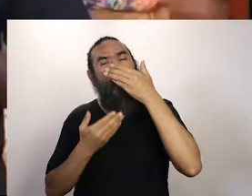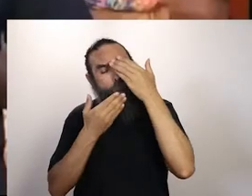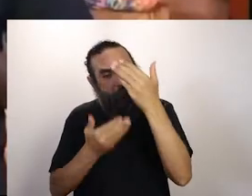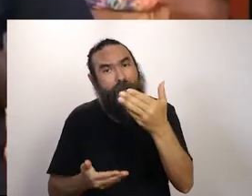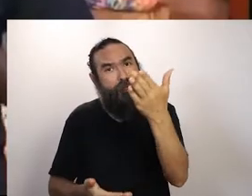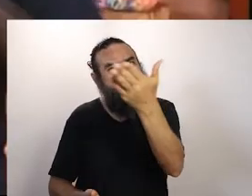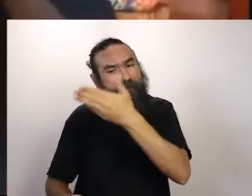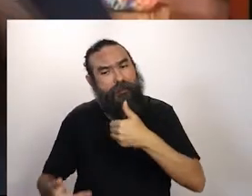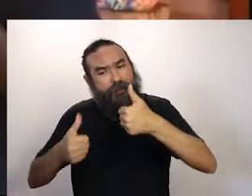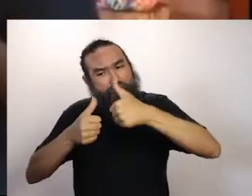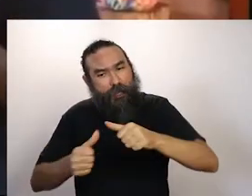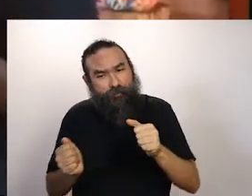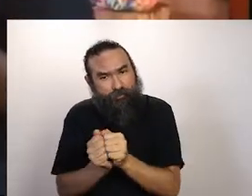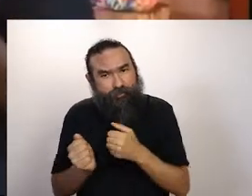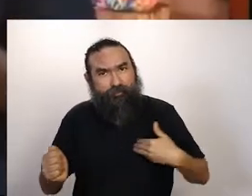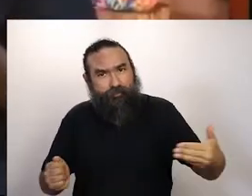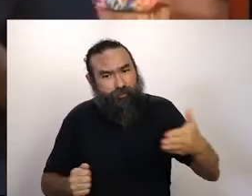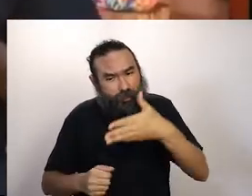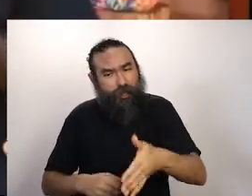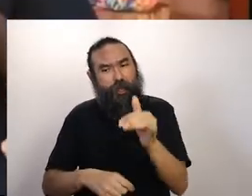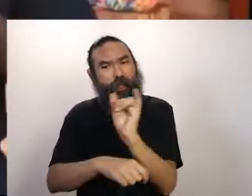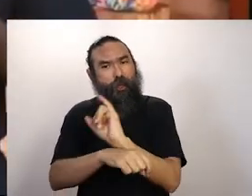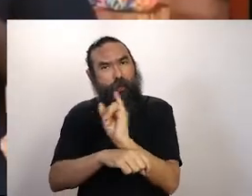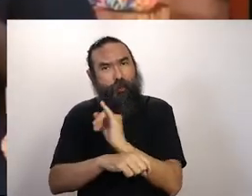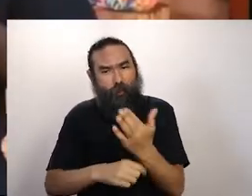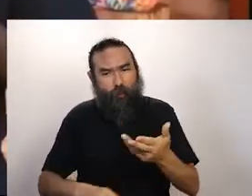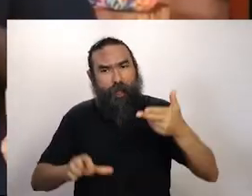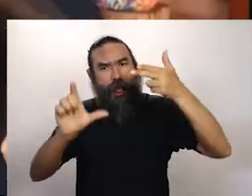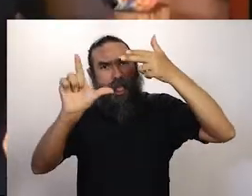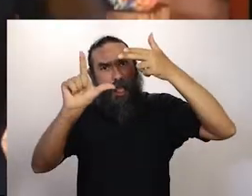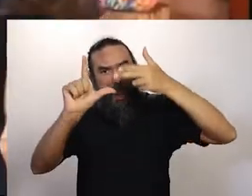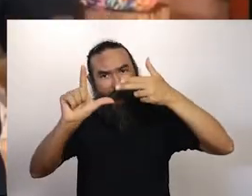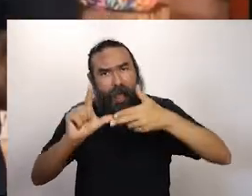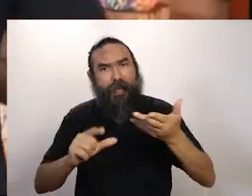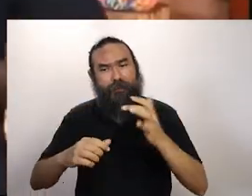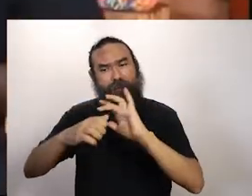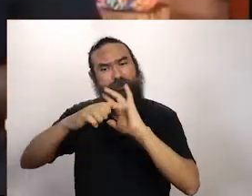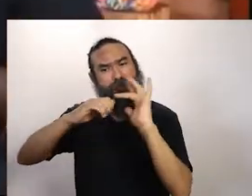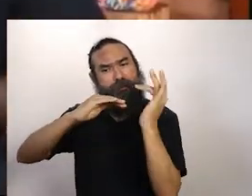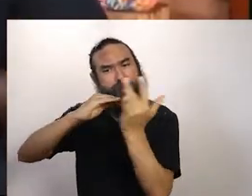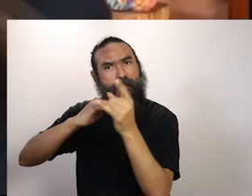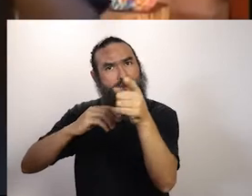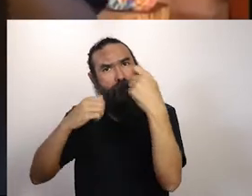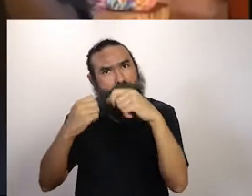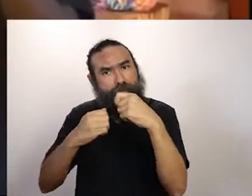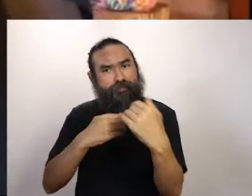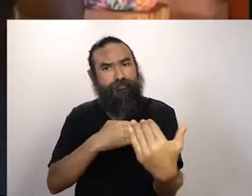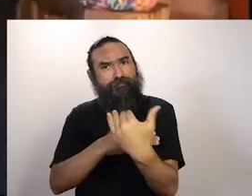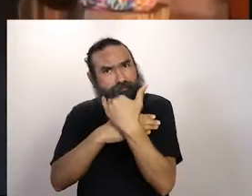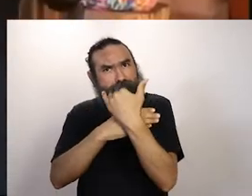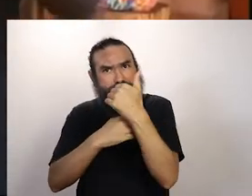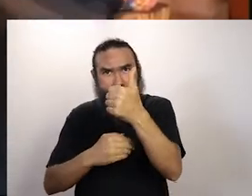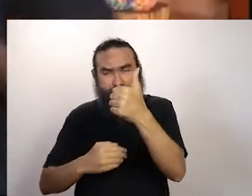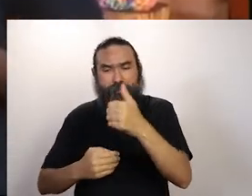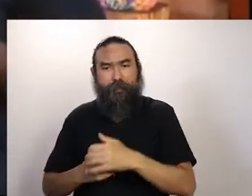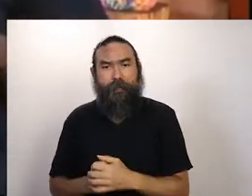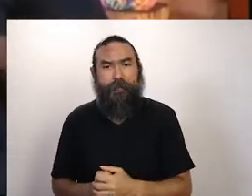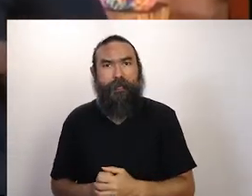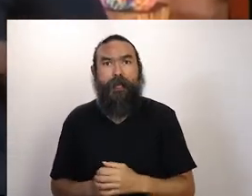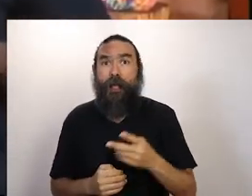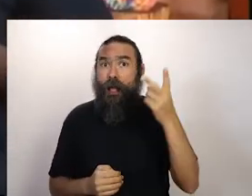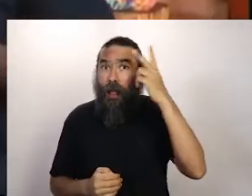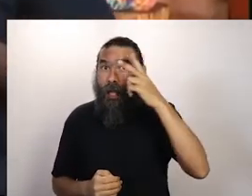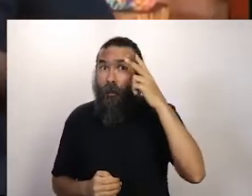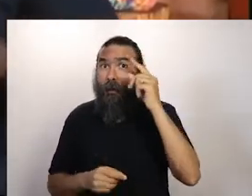na live, nas redes sociais, né, na Arelê. É super importante vocês darem essa força para a gente. Lembrando que aí no